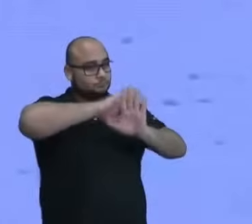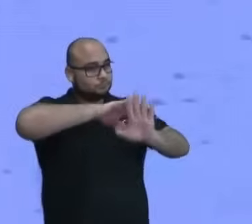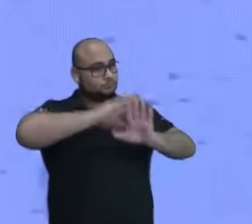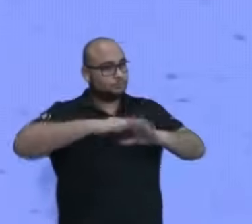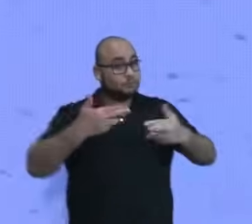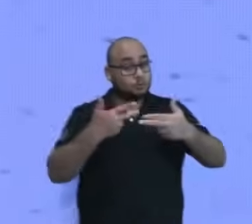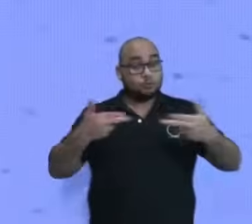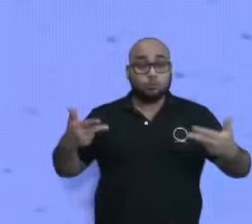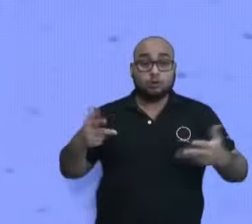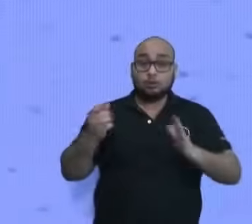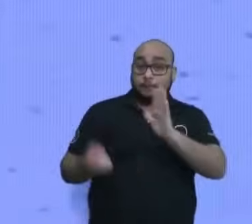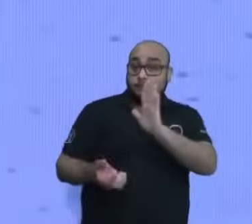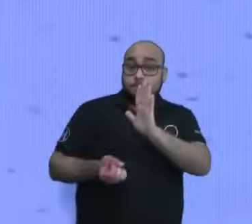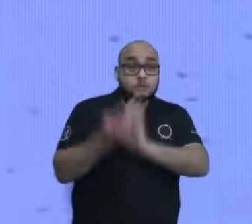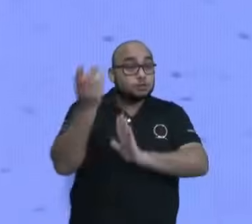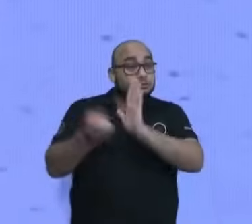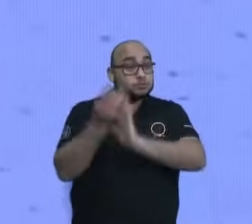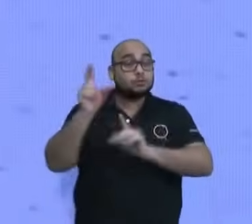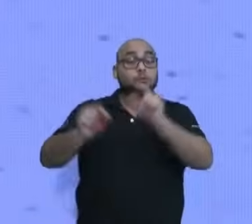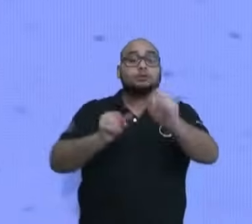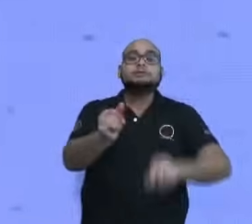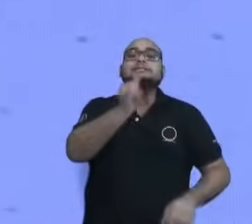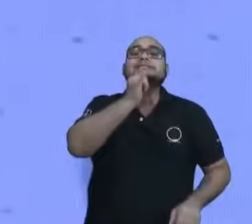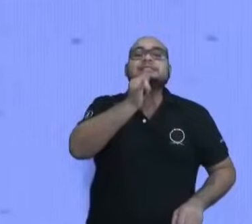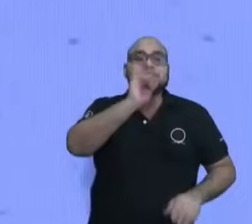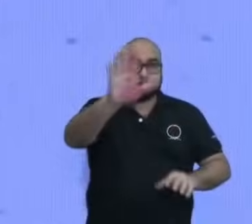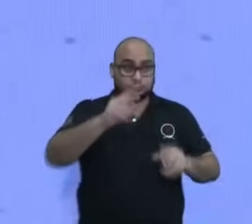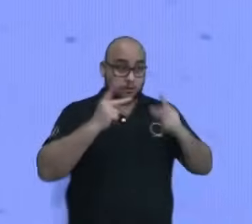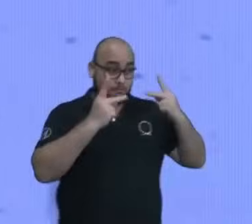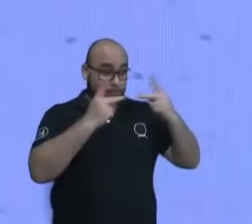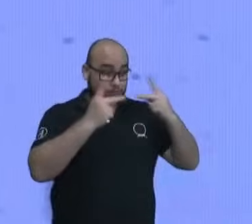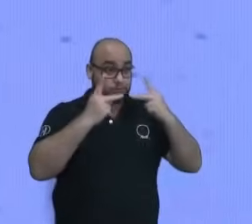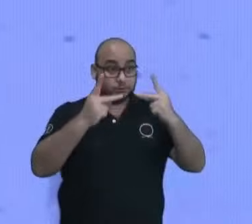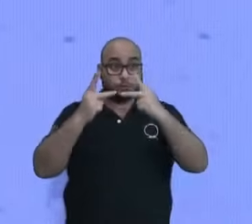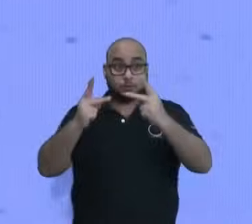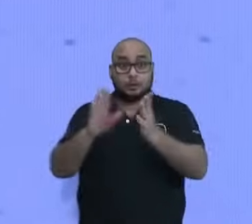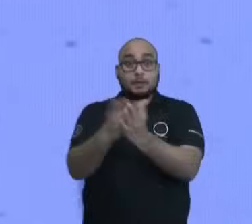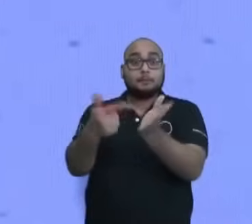Bíblia curam até falam línguas